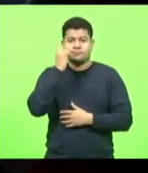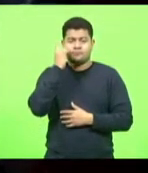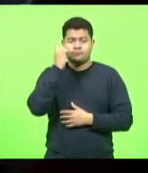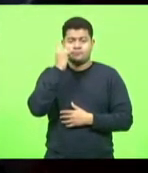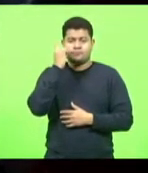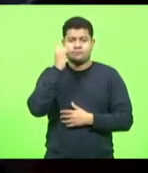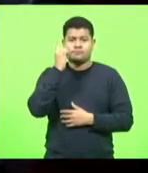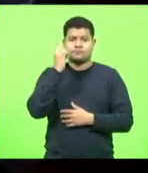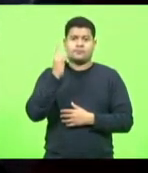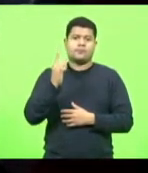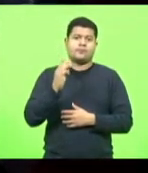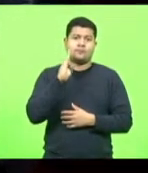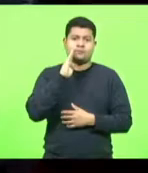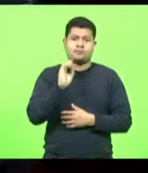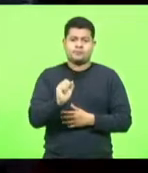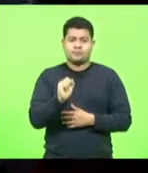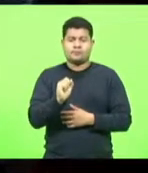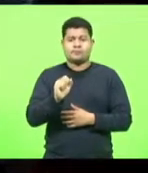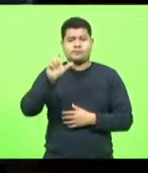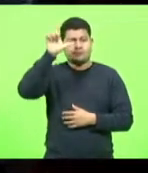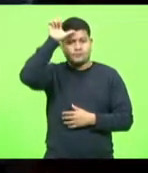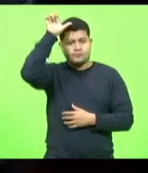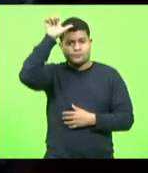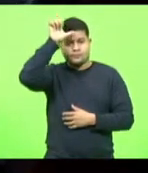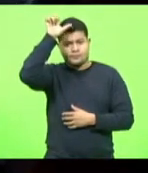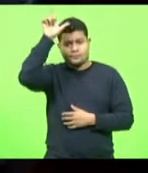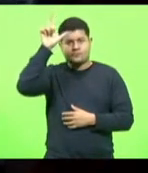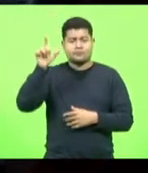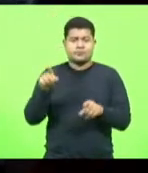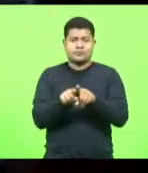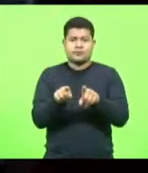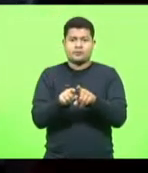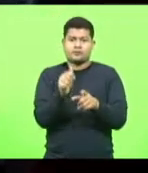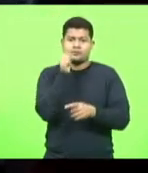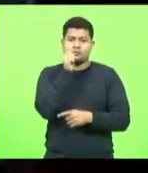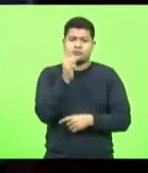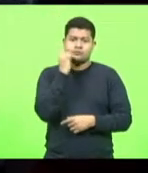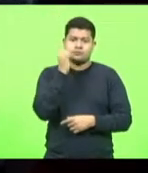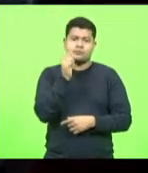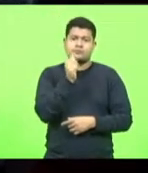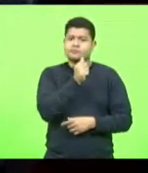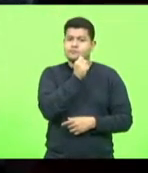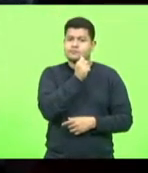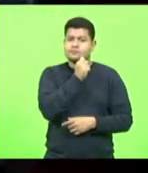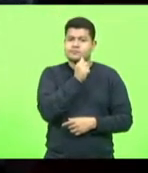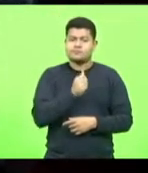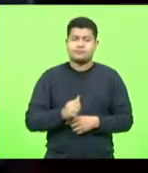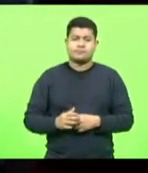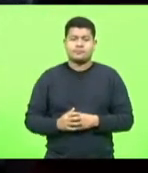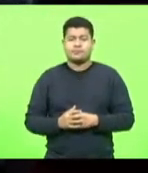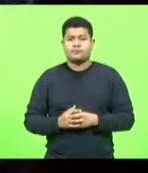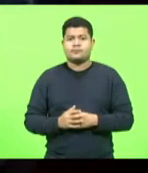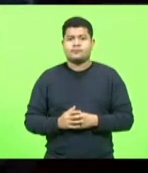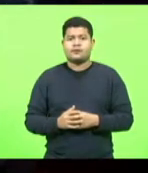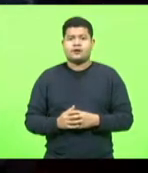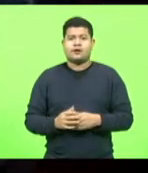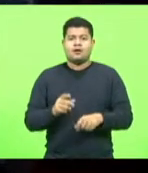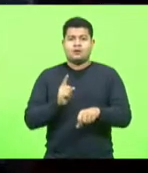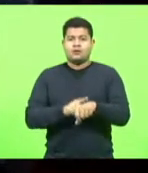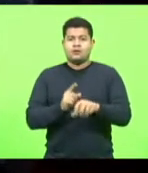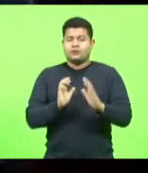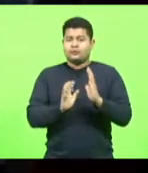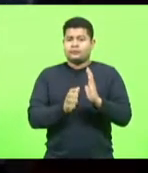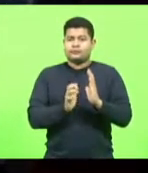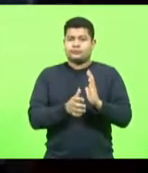Bruno Souza, sargento Lima e a senhora deputada Ana Campagnolo. Grande expediente. Neste